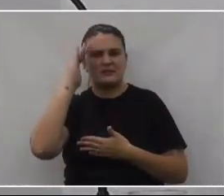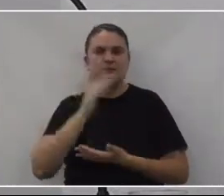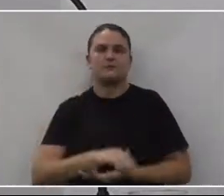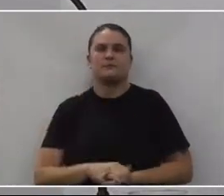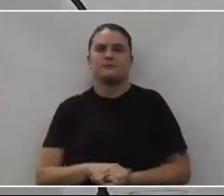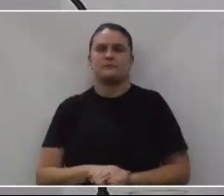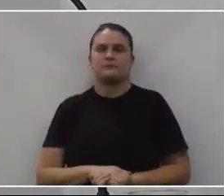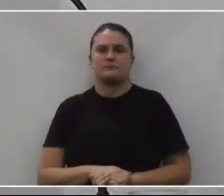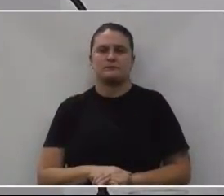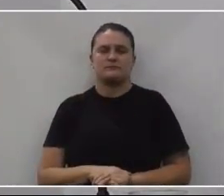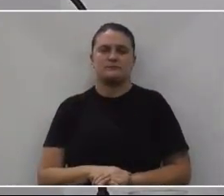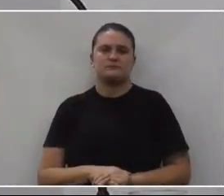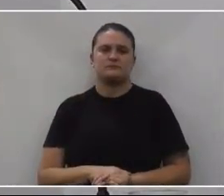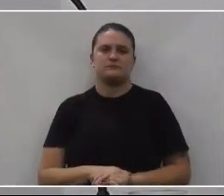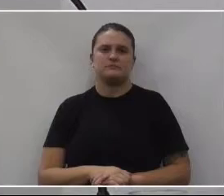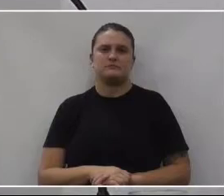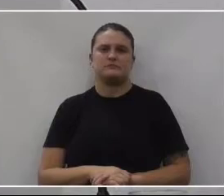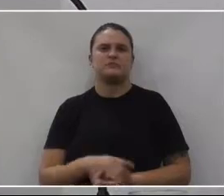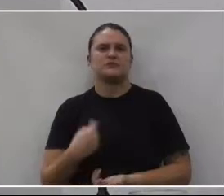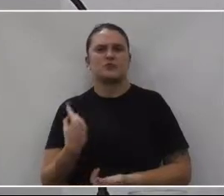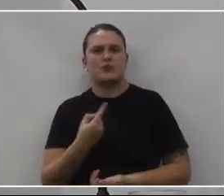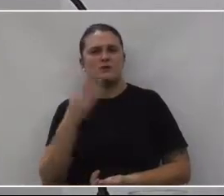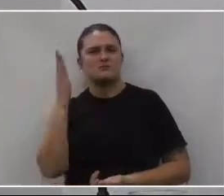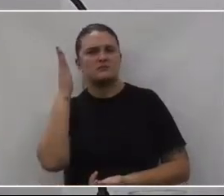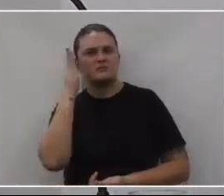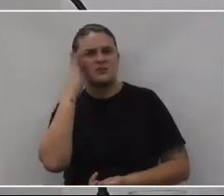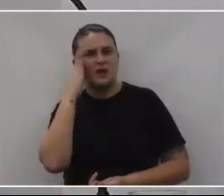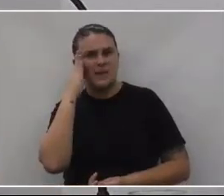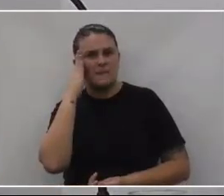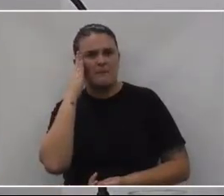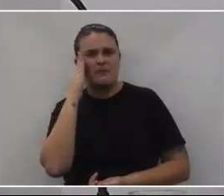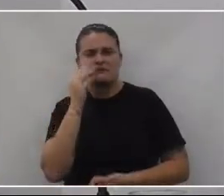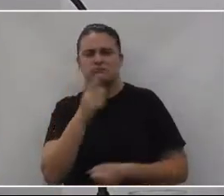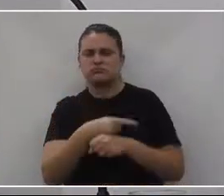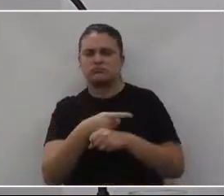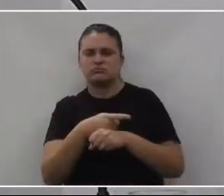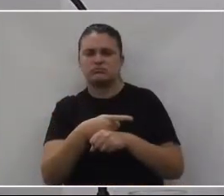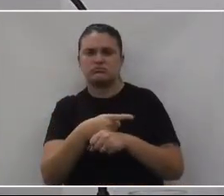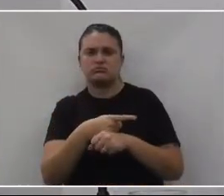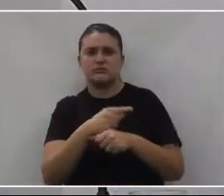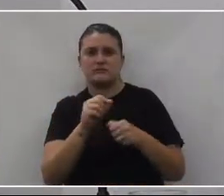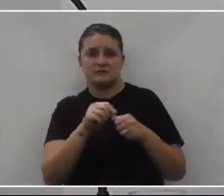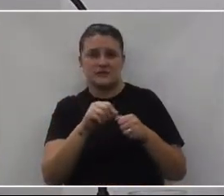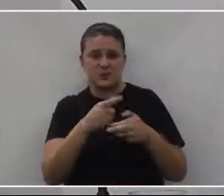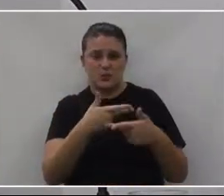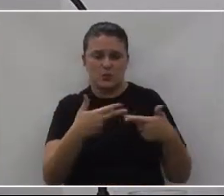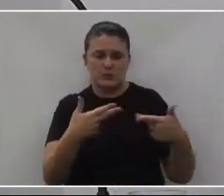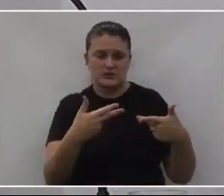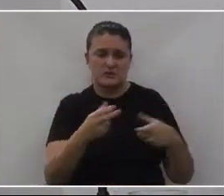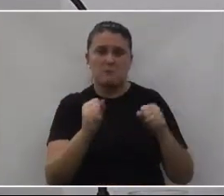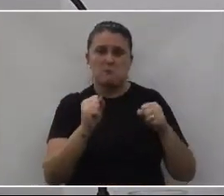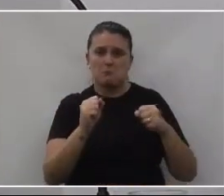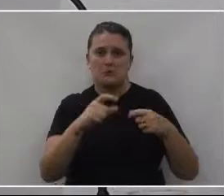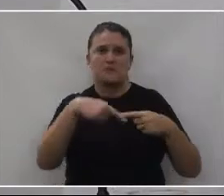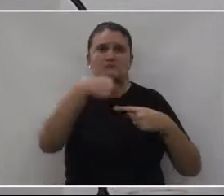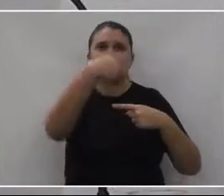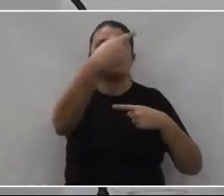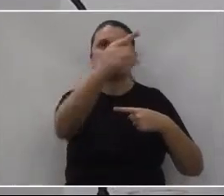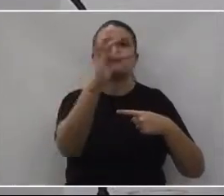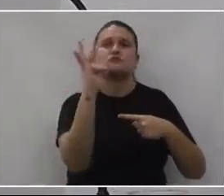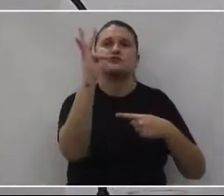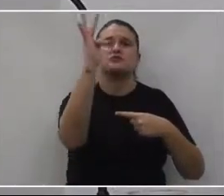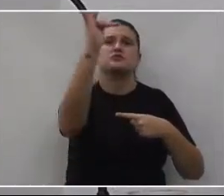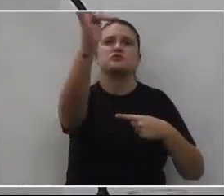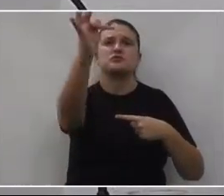recuperadas. Nós sabemos que basta segundos para uma ação que poderá ser consequência para